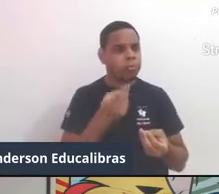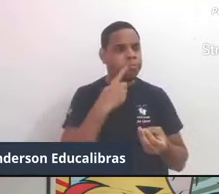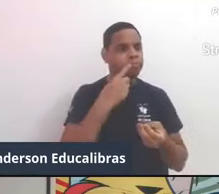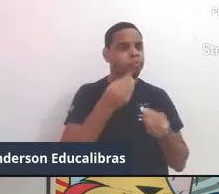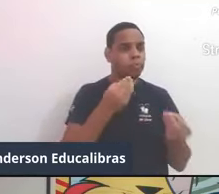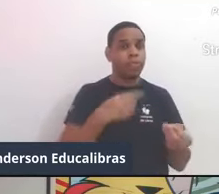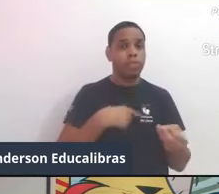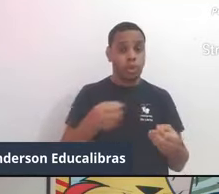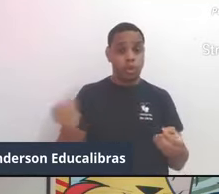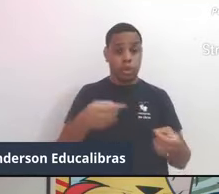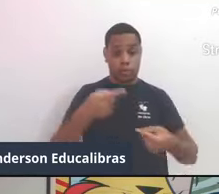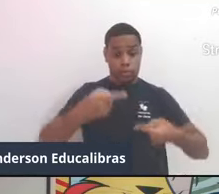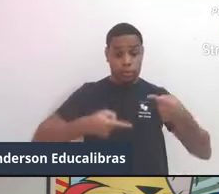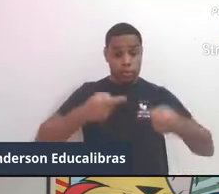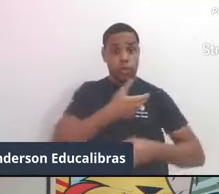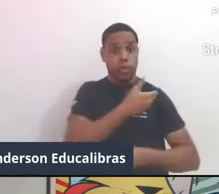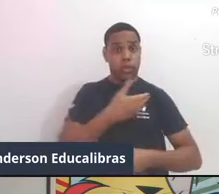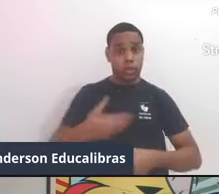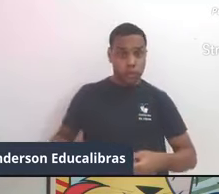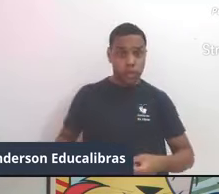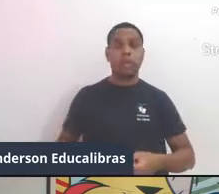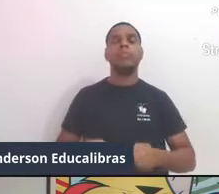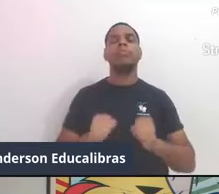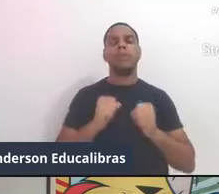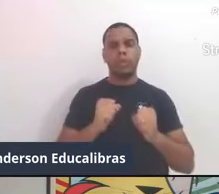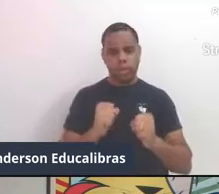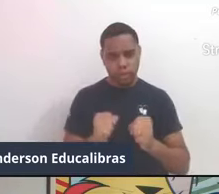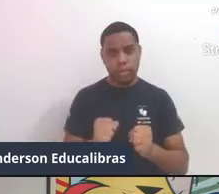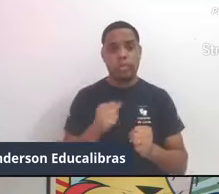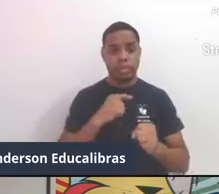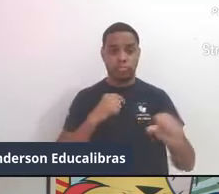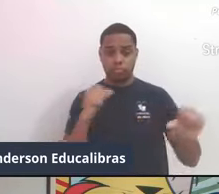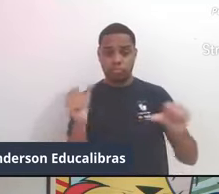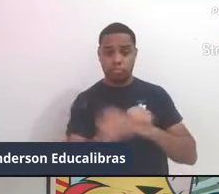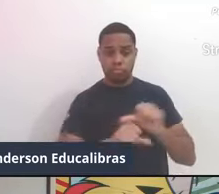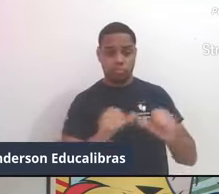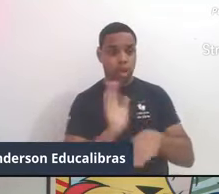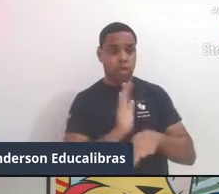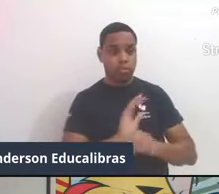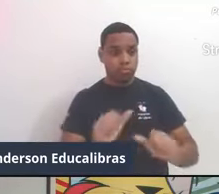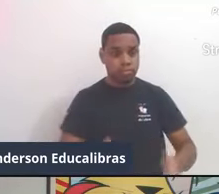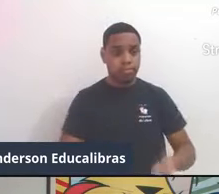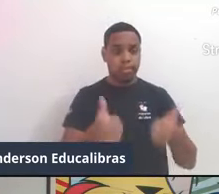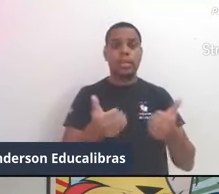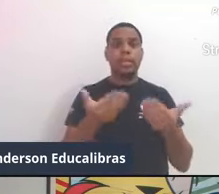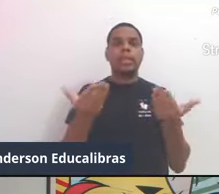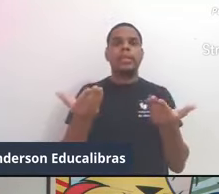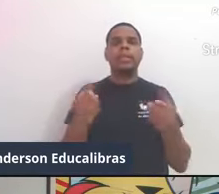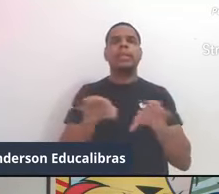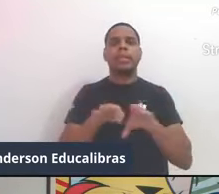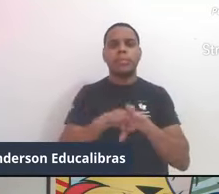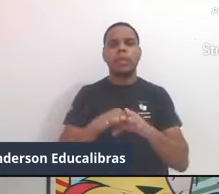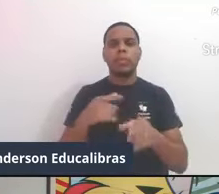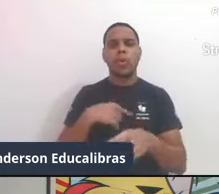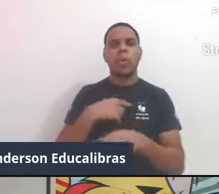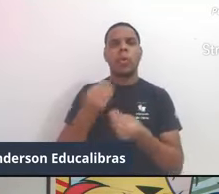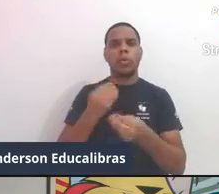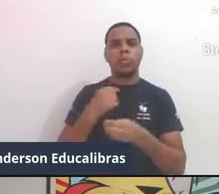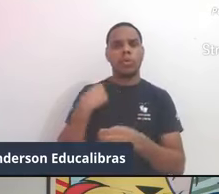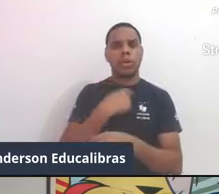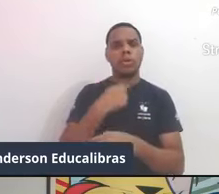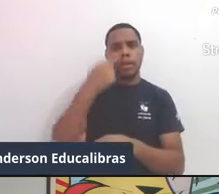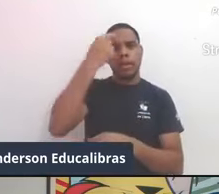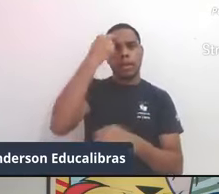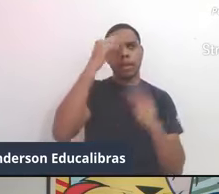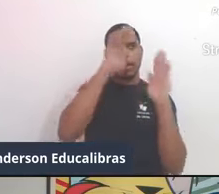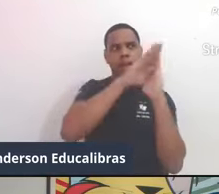só novas políticas públicas de suporte para essa transformação, mas também qual é a grade de proteção que a gente gera